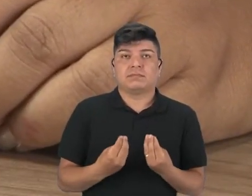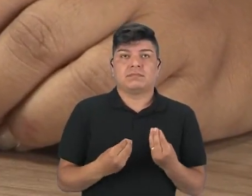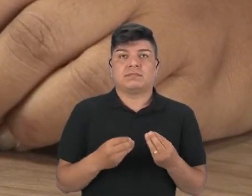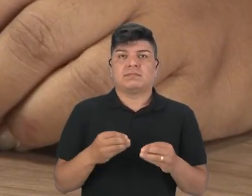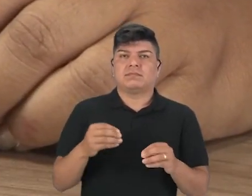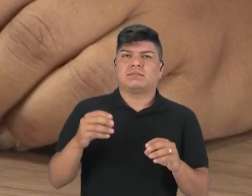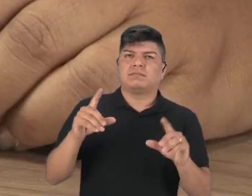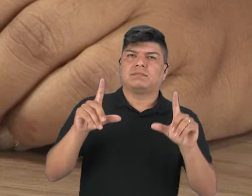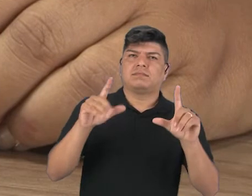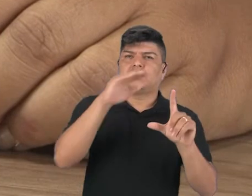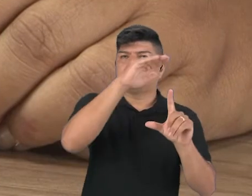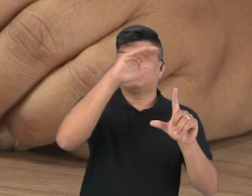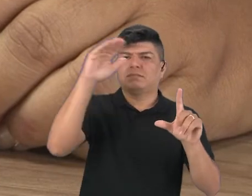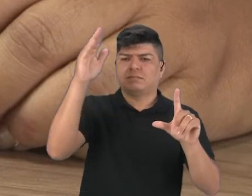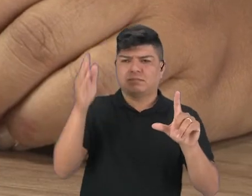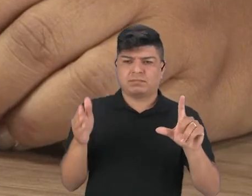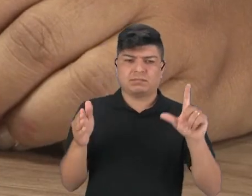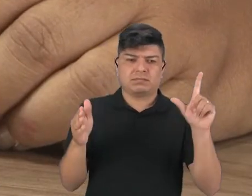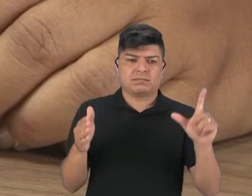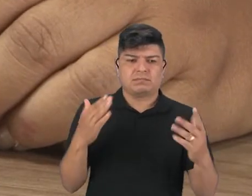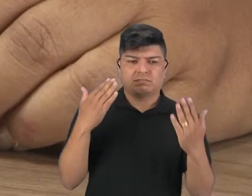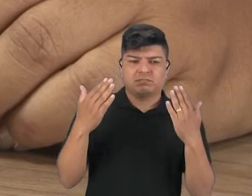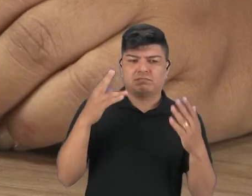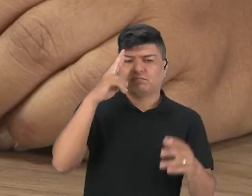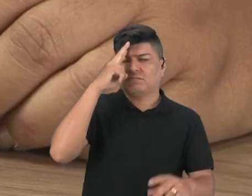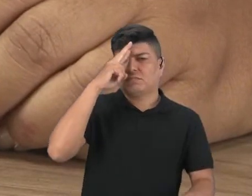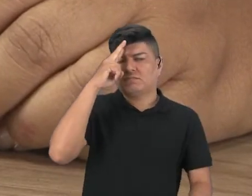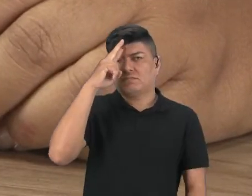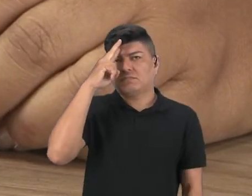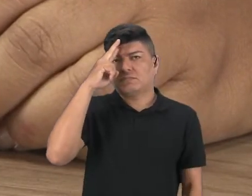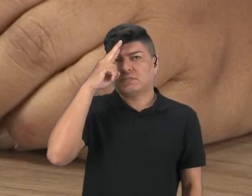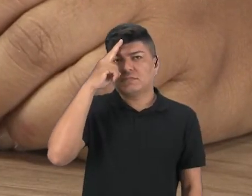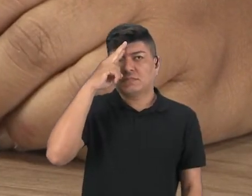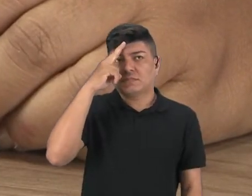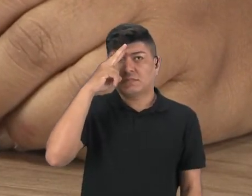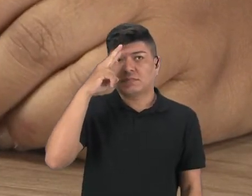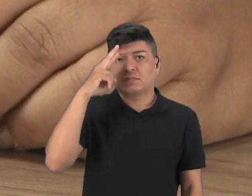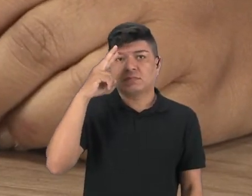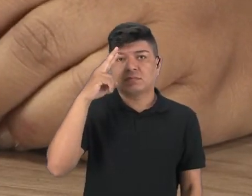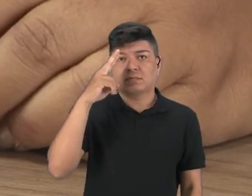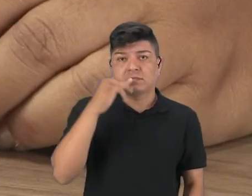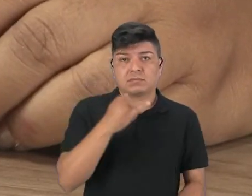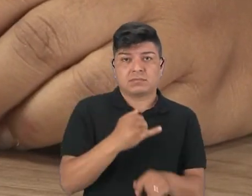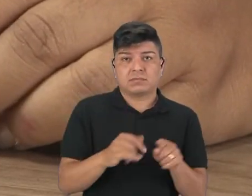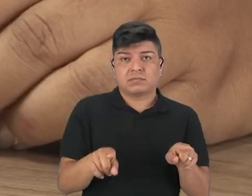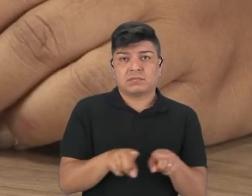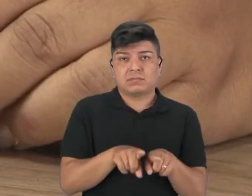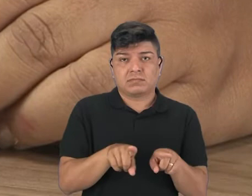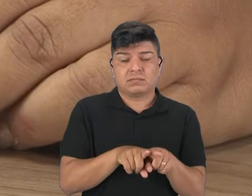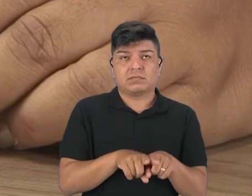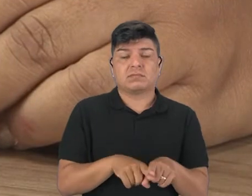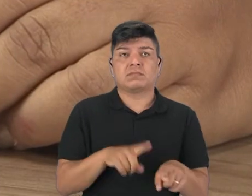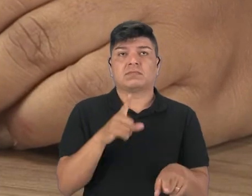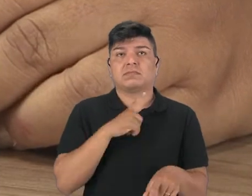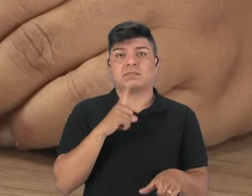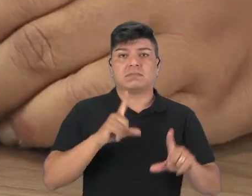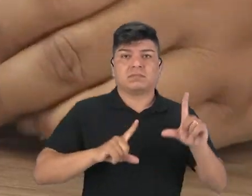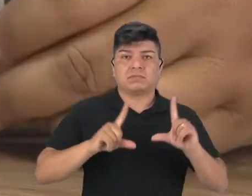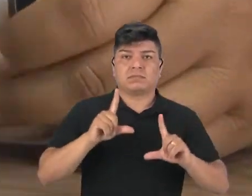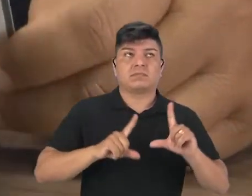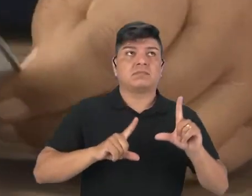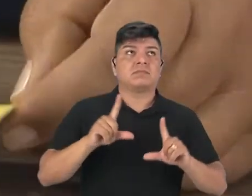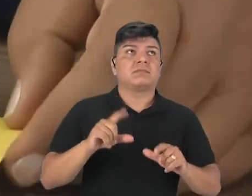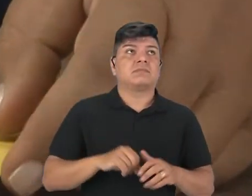dela, certo? E vão relacionar, lembrar a forma dos sólidos, certo? Nós temos a